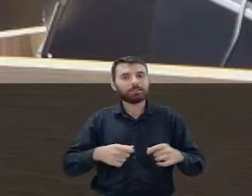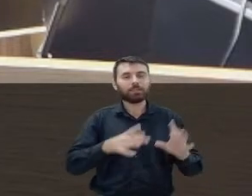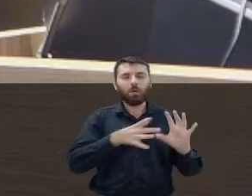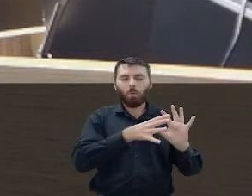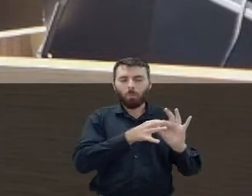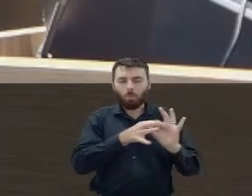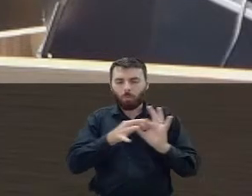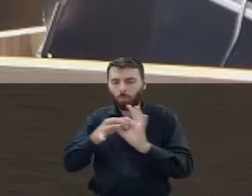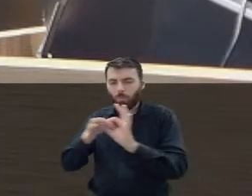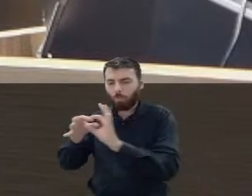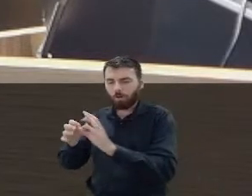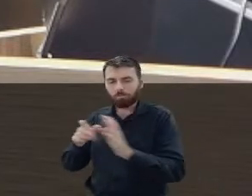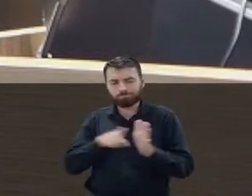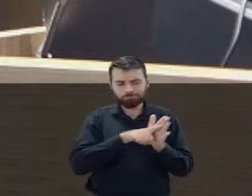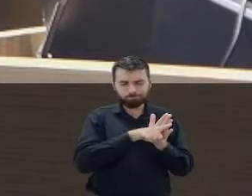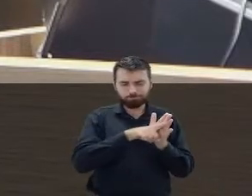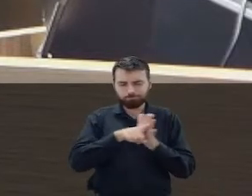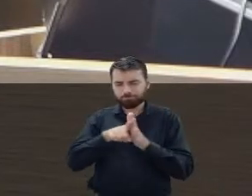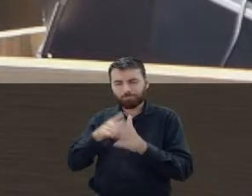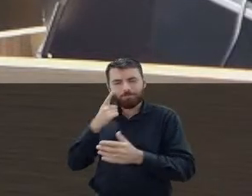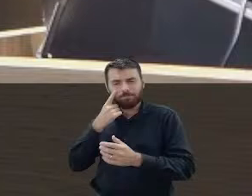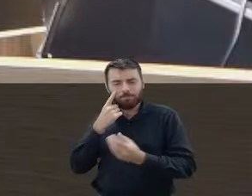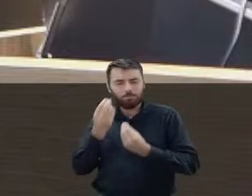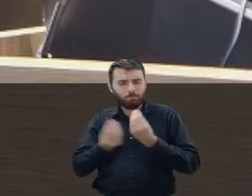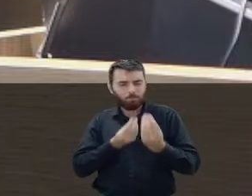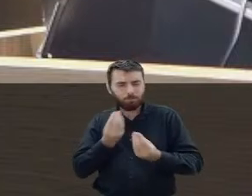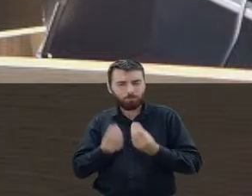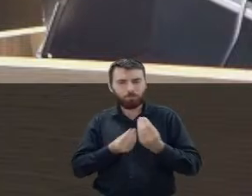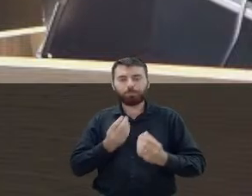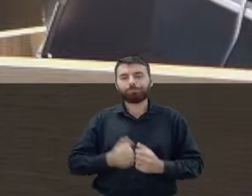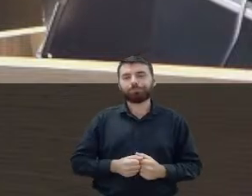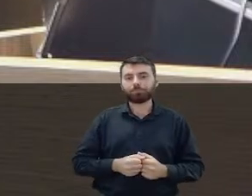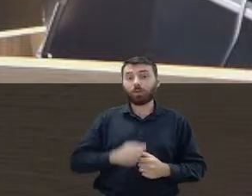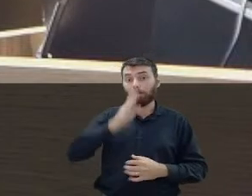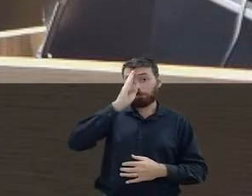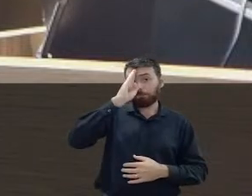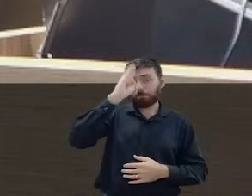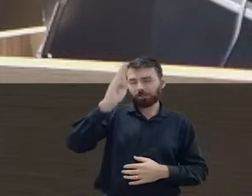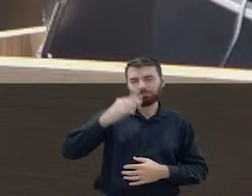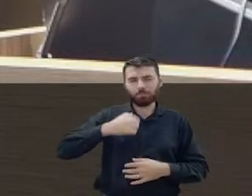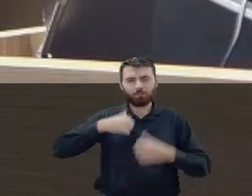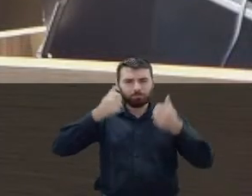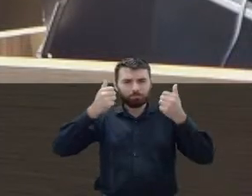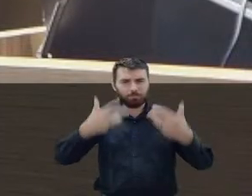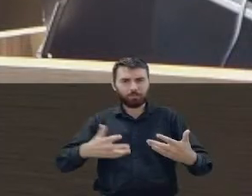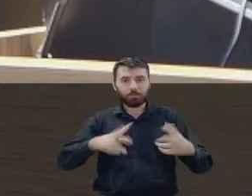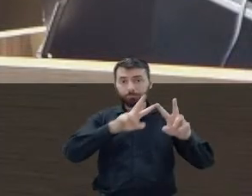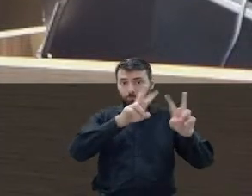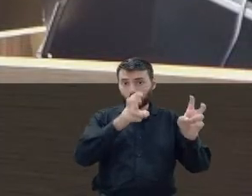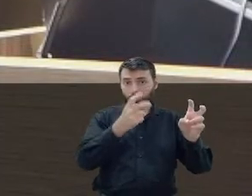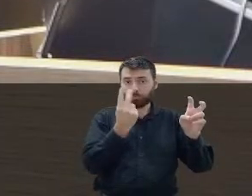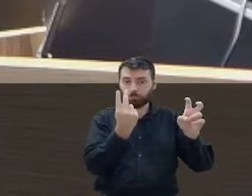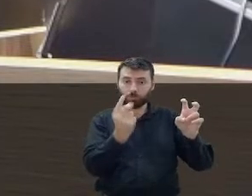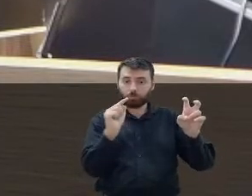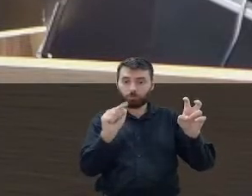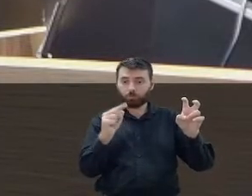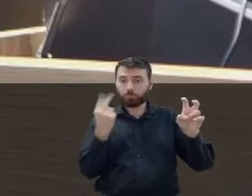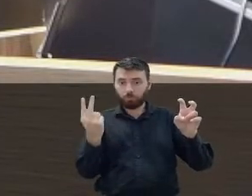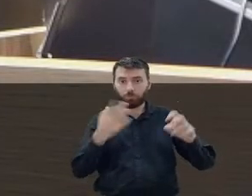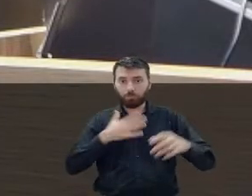serem constatadas no processo. Indo direto ao ponto, é o tópico 2.2 da minha proposta de